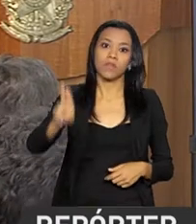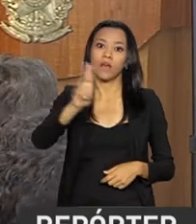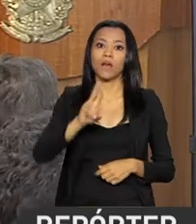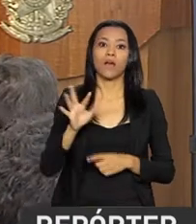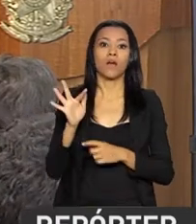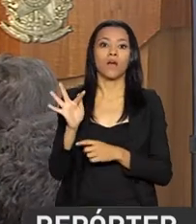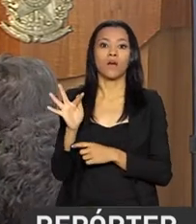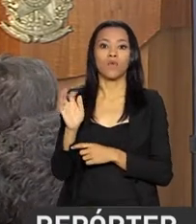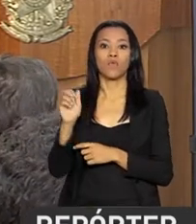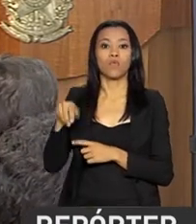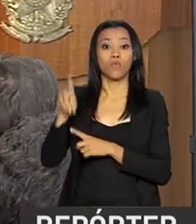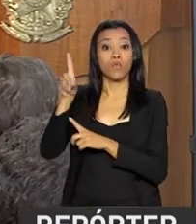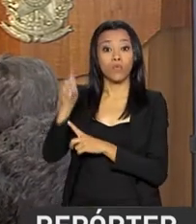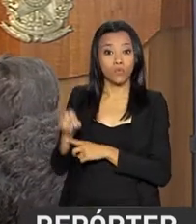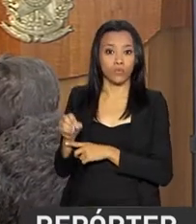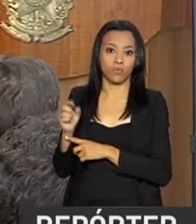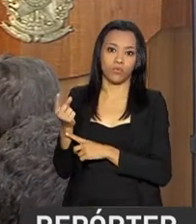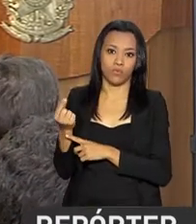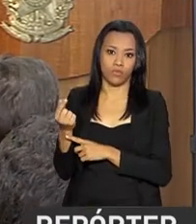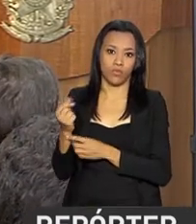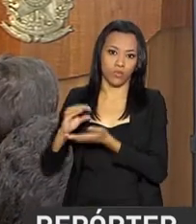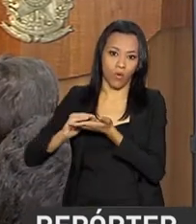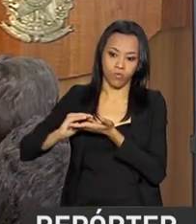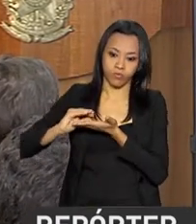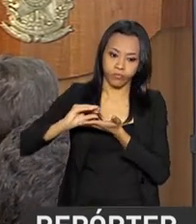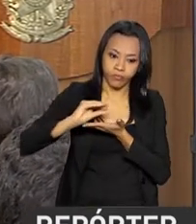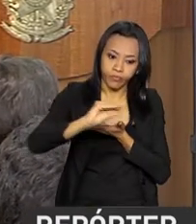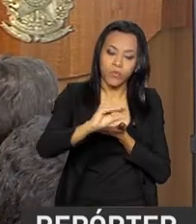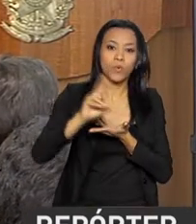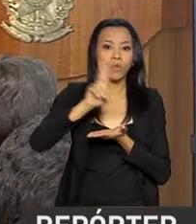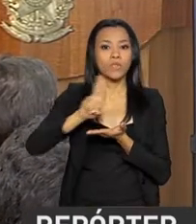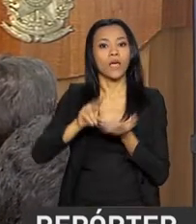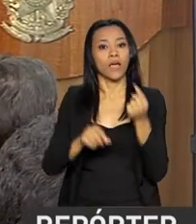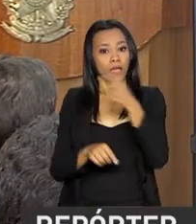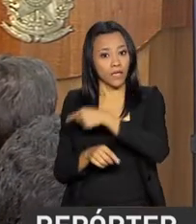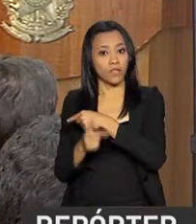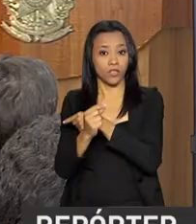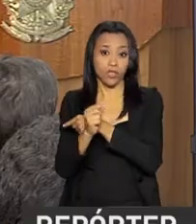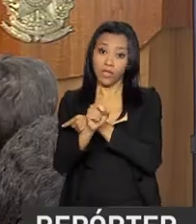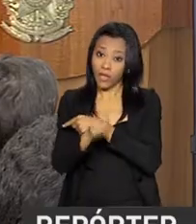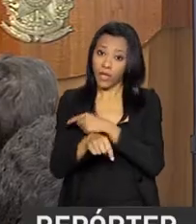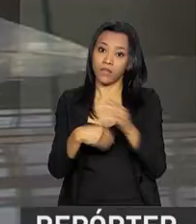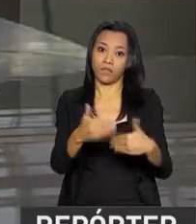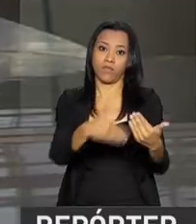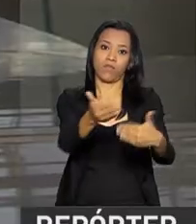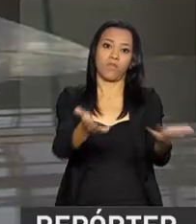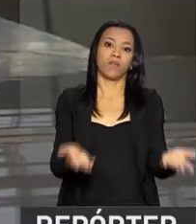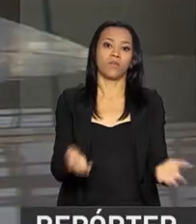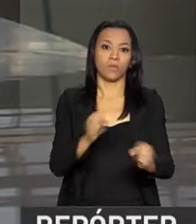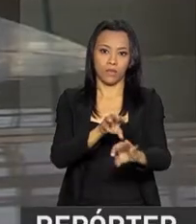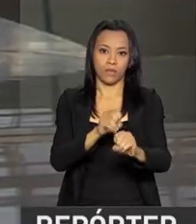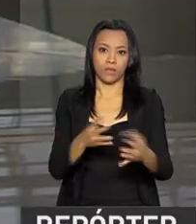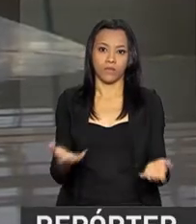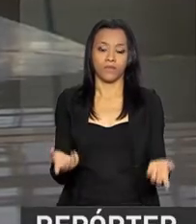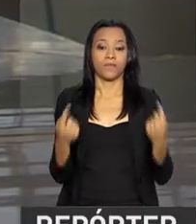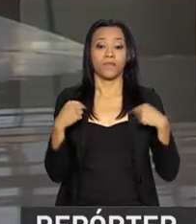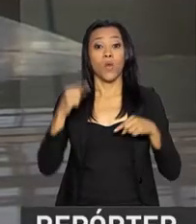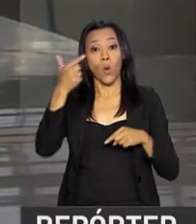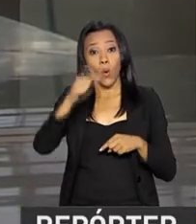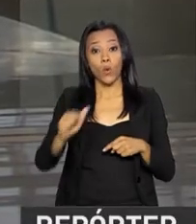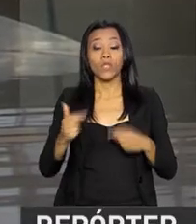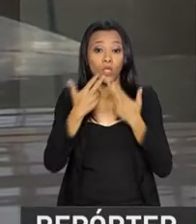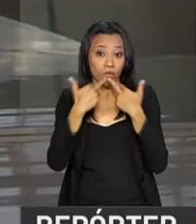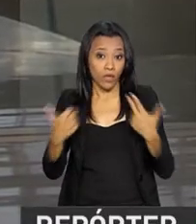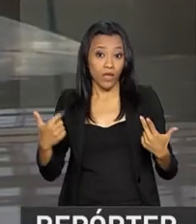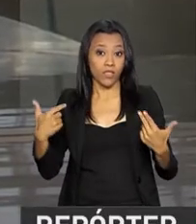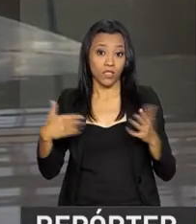fundo constitucional para o desenvolvimento nacional porque a educação é desenvolvimento outra novidade do programa é